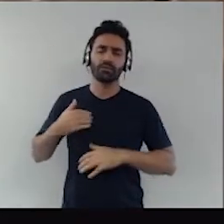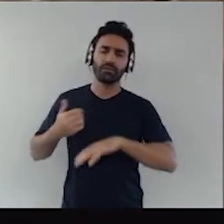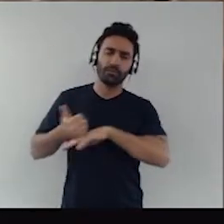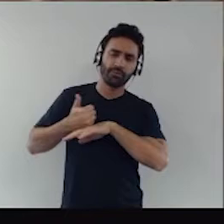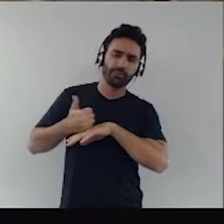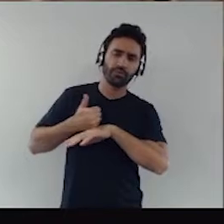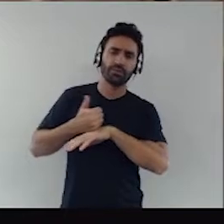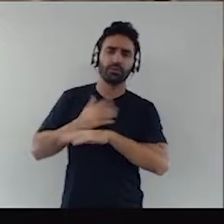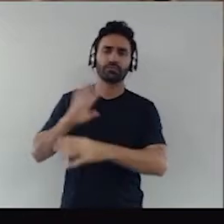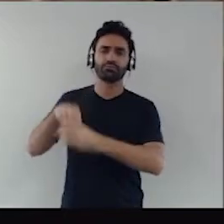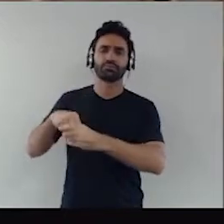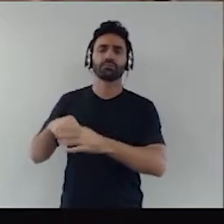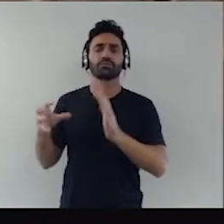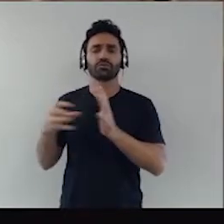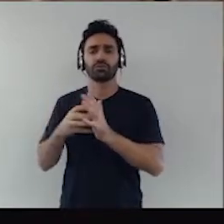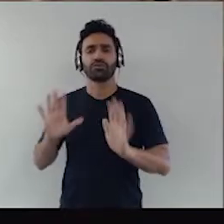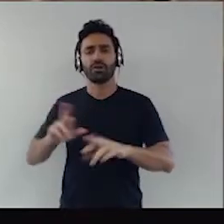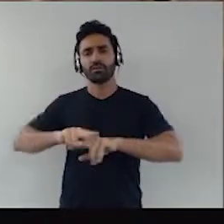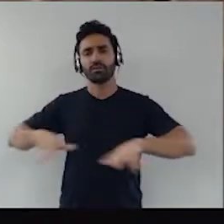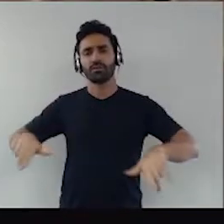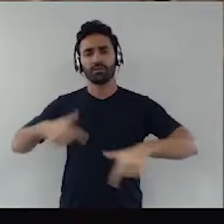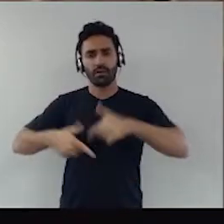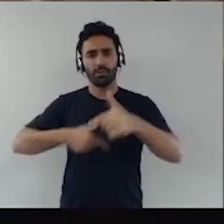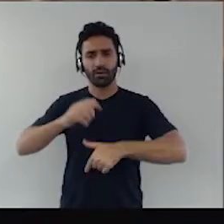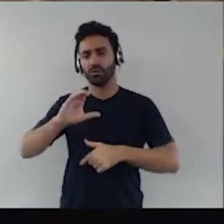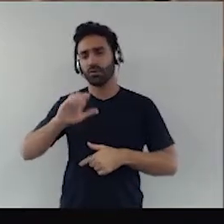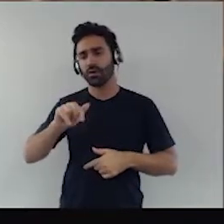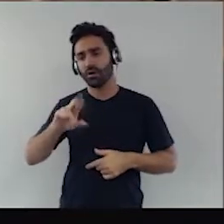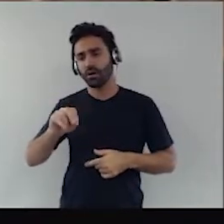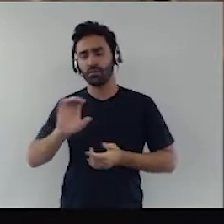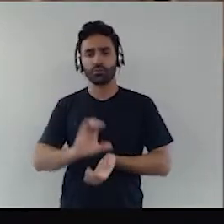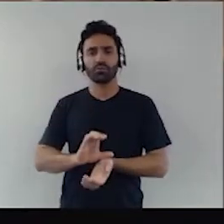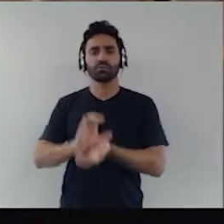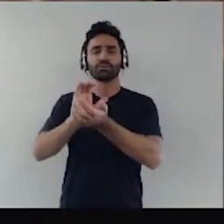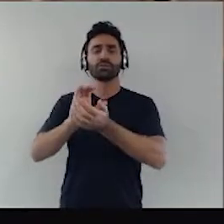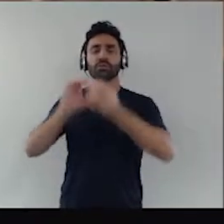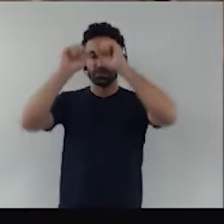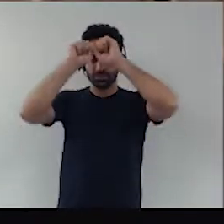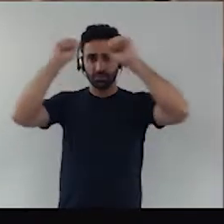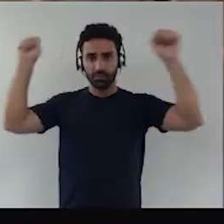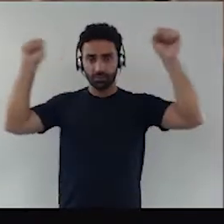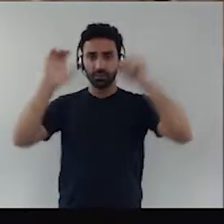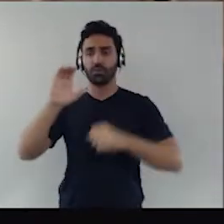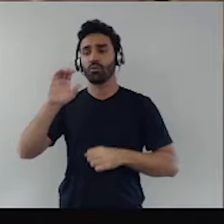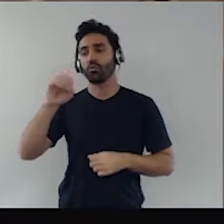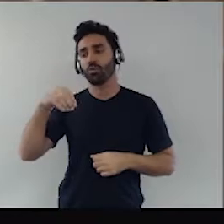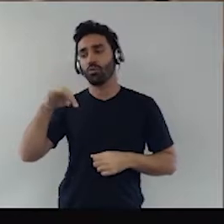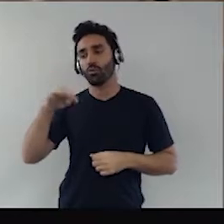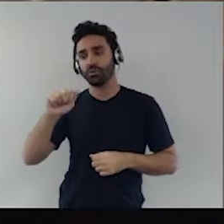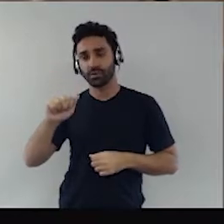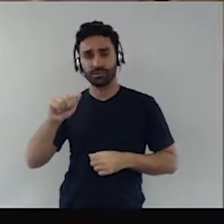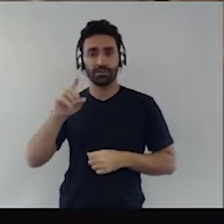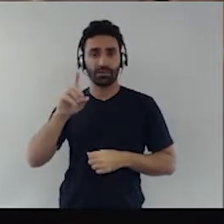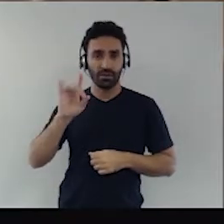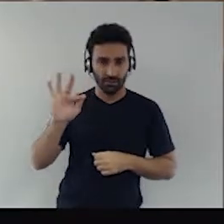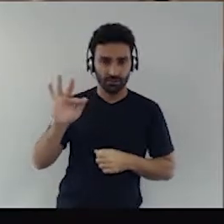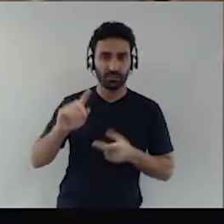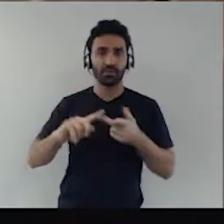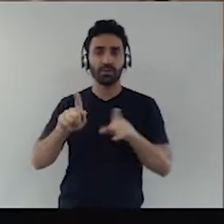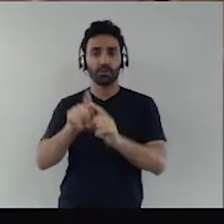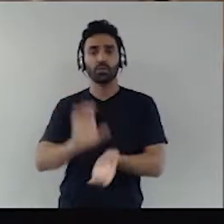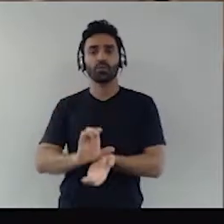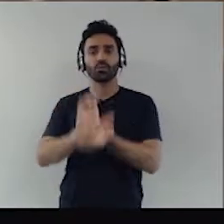serviço público, ocupando vários cargos, dos quais se destacam conselheiro do Tribunal de Contas do Distrito Federal, membro do